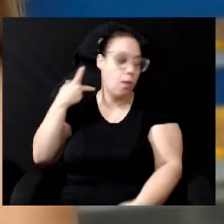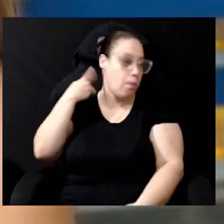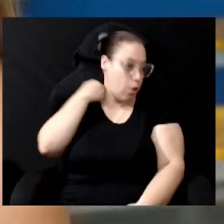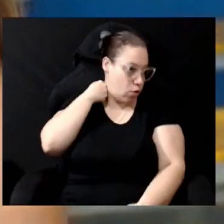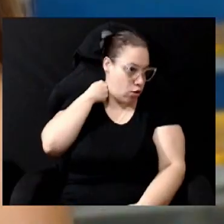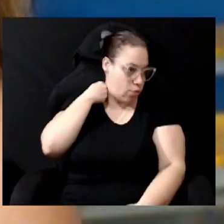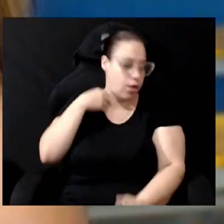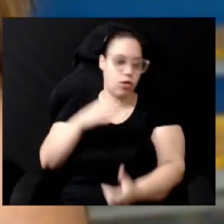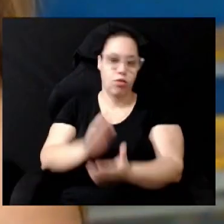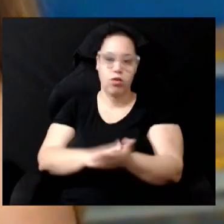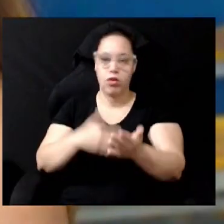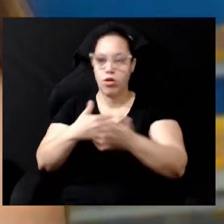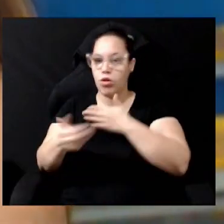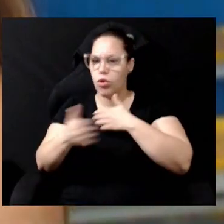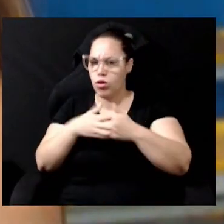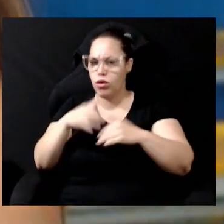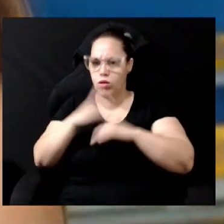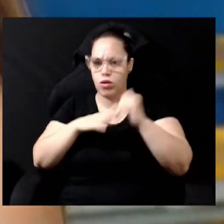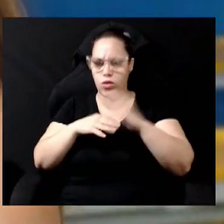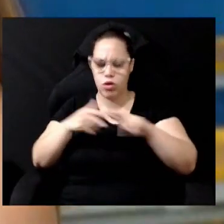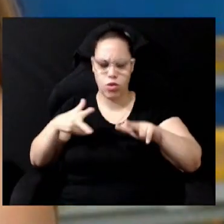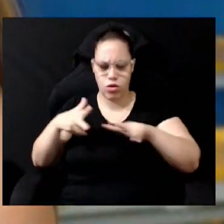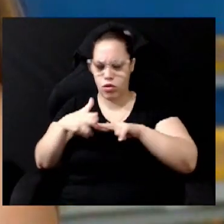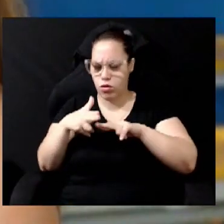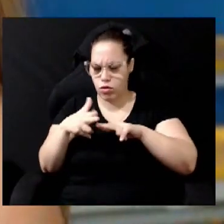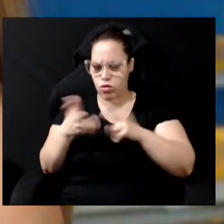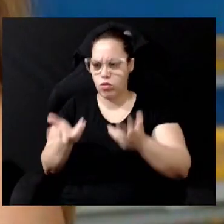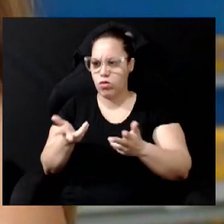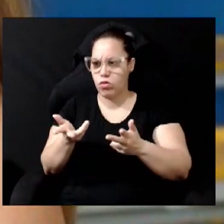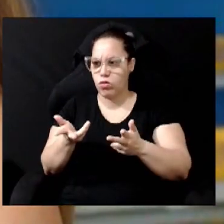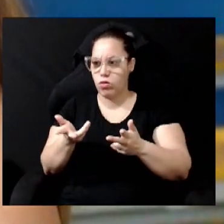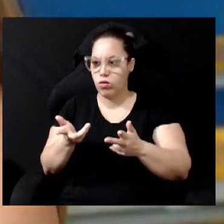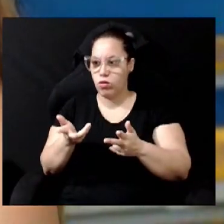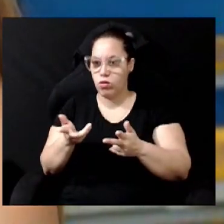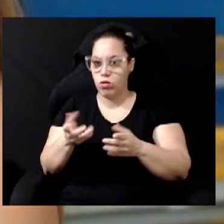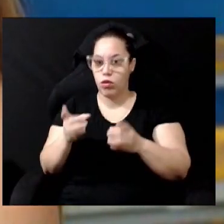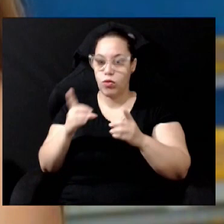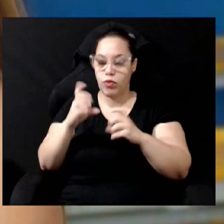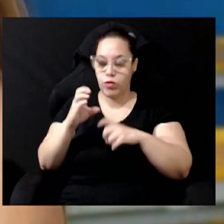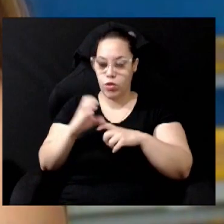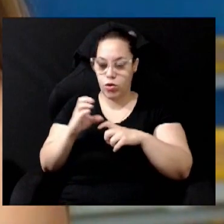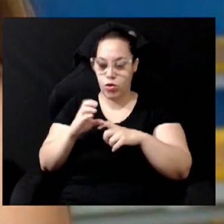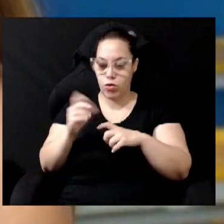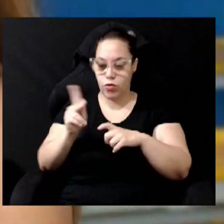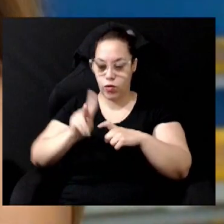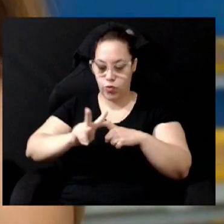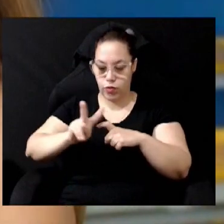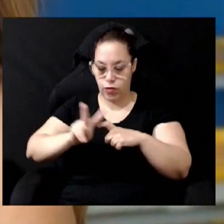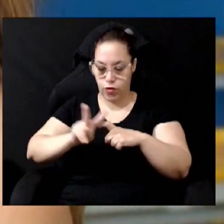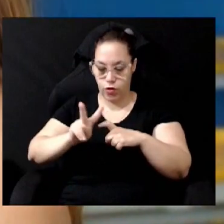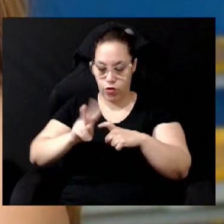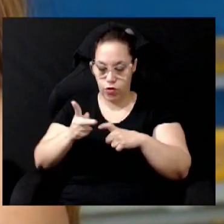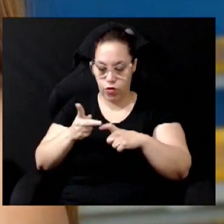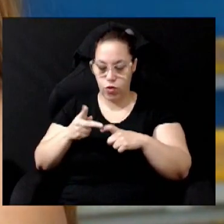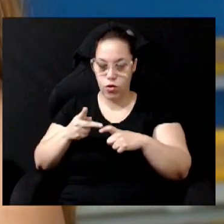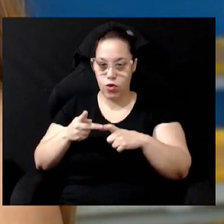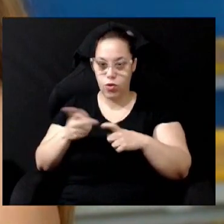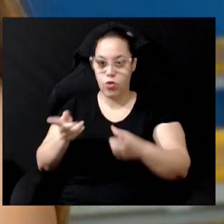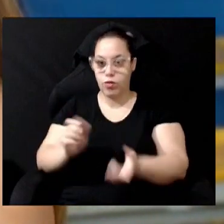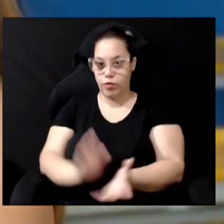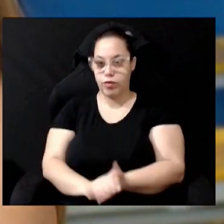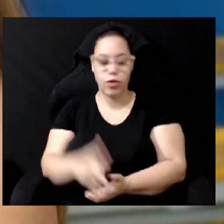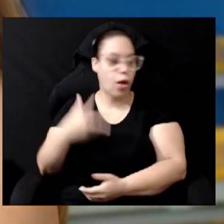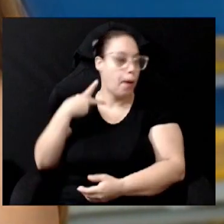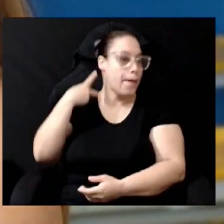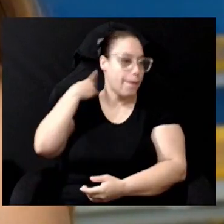qualquer serviço, tanto castração quanto o serviço de consultórios móveis, no ato é feito a microchipagem,